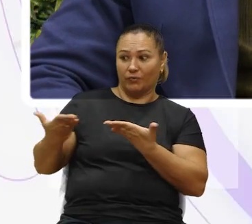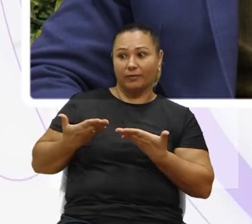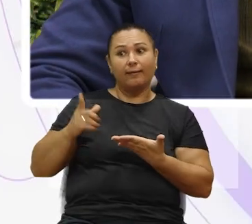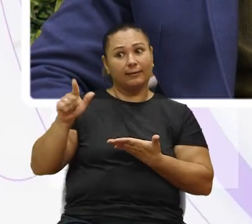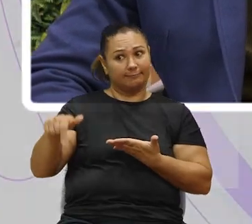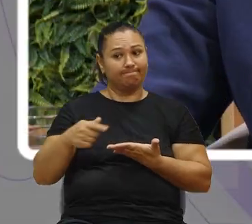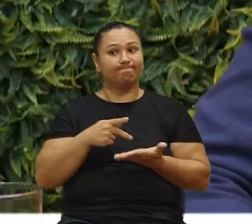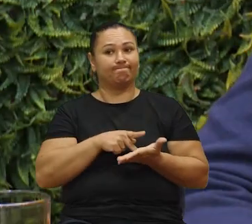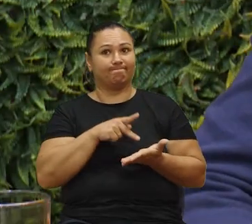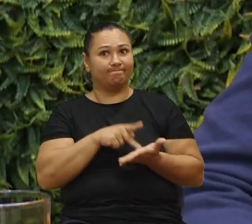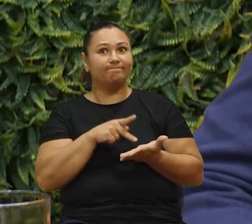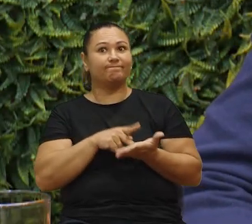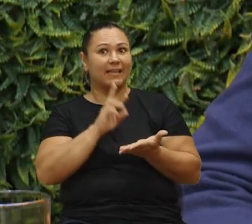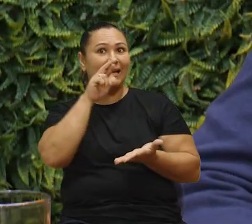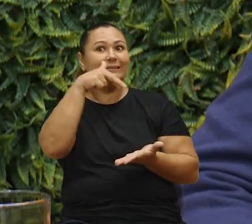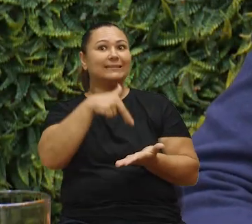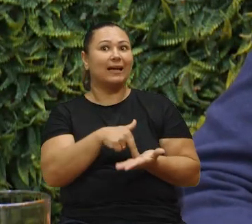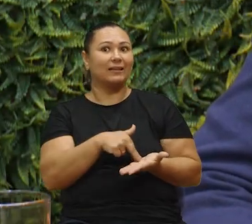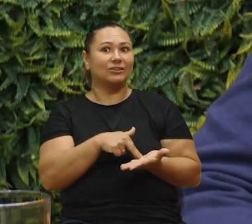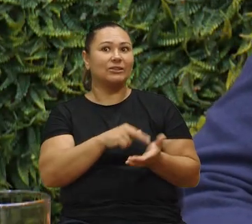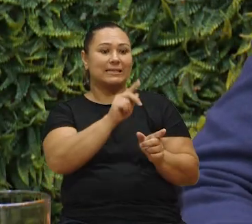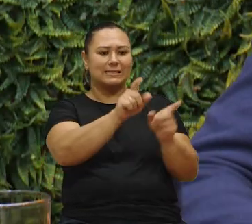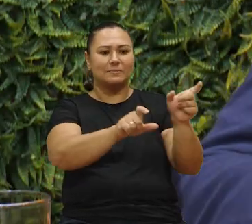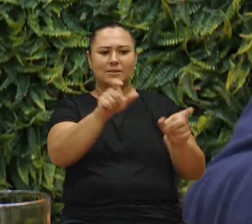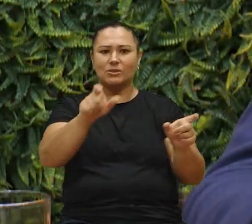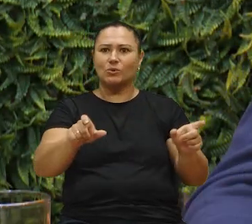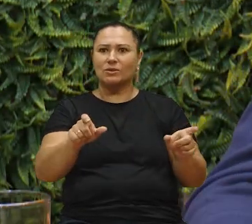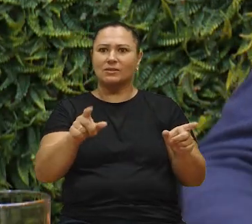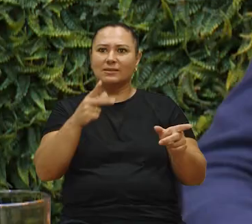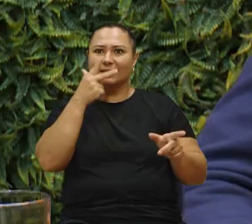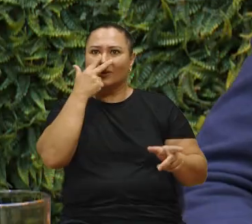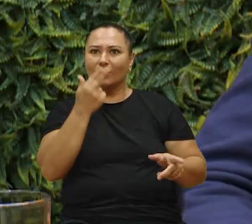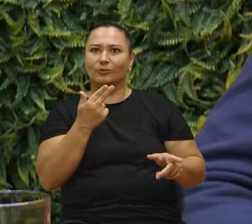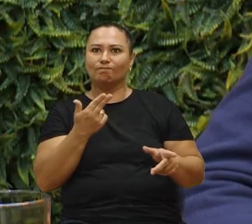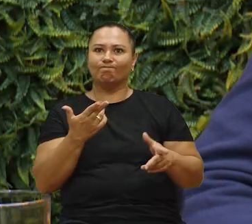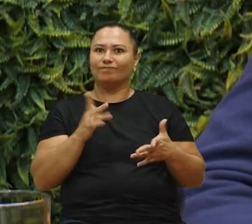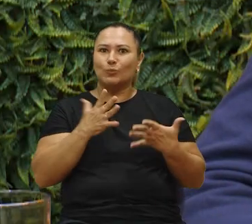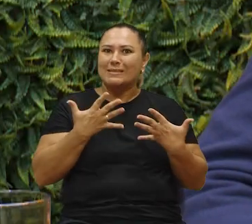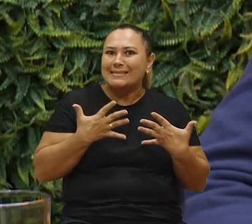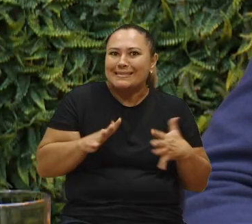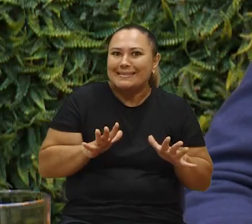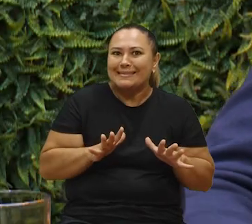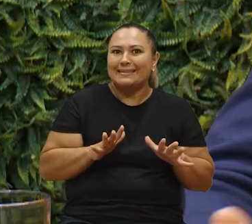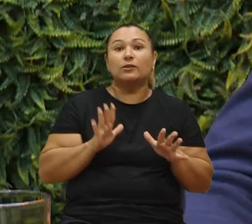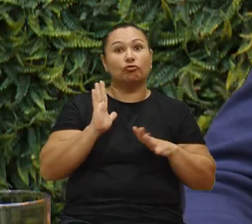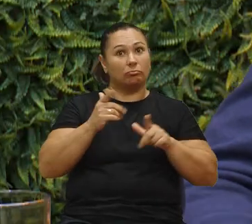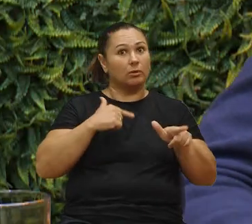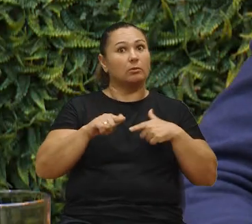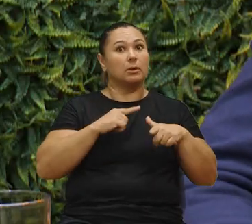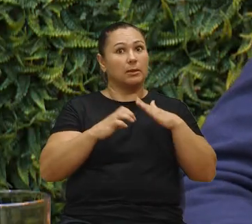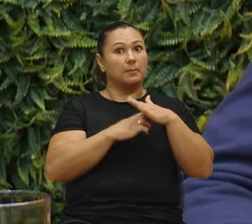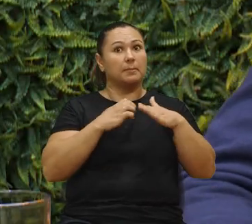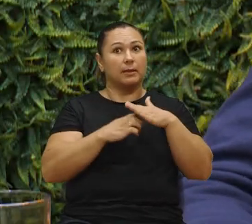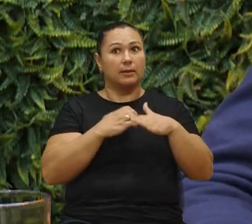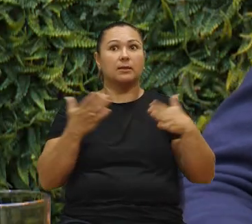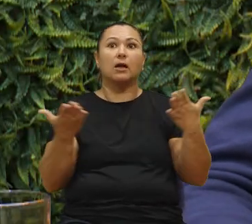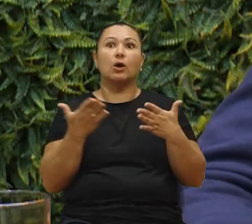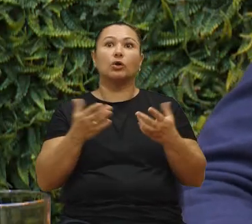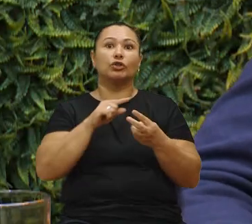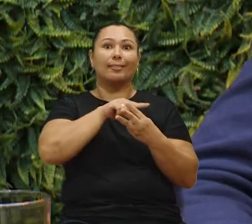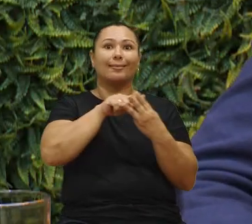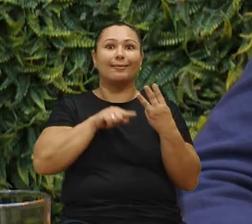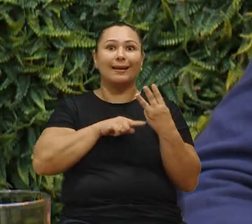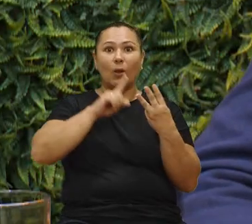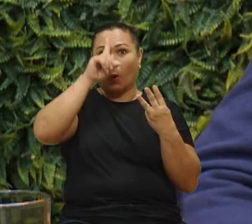convite. Isso é um dado de realidade, né? As pessoas têm muita resistência, né? Eu já trabalhei em grandes empresas, hoje eu